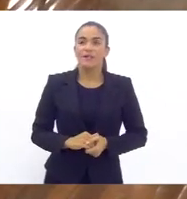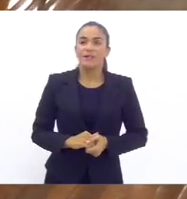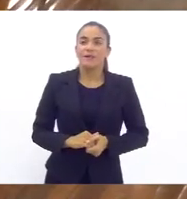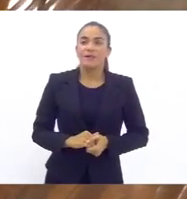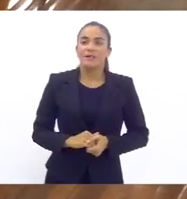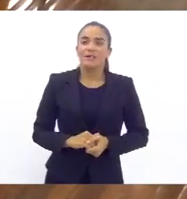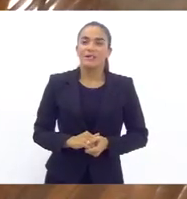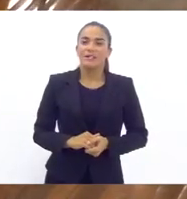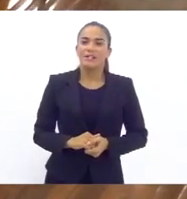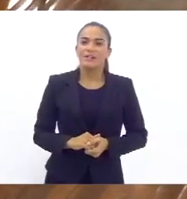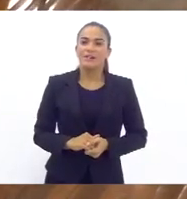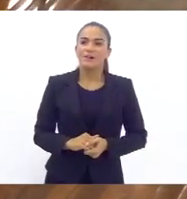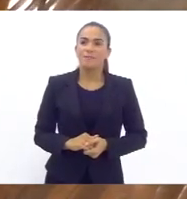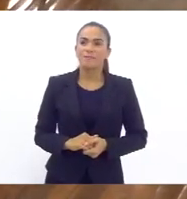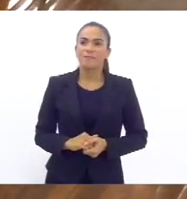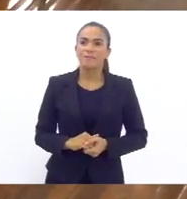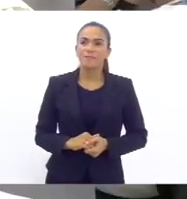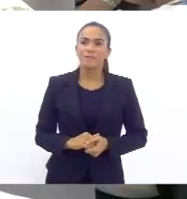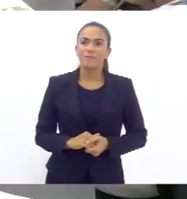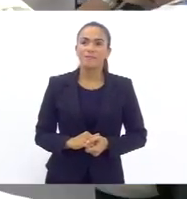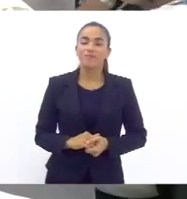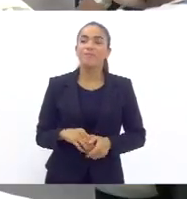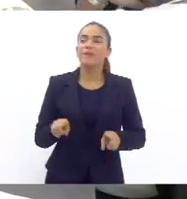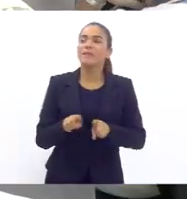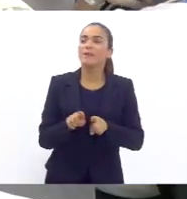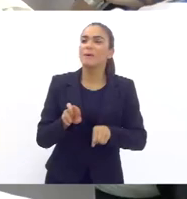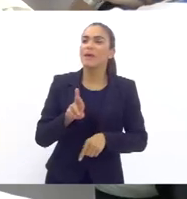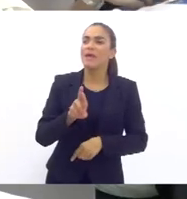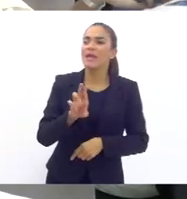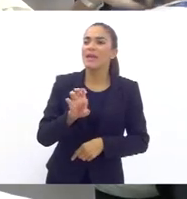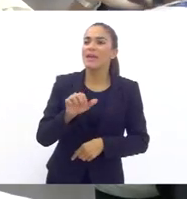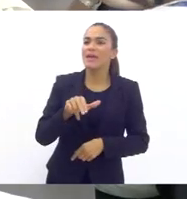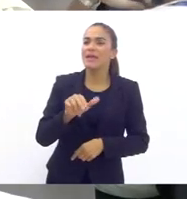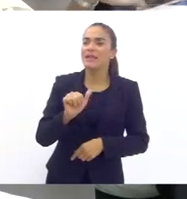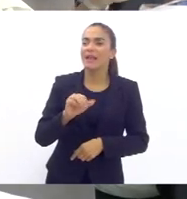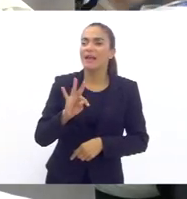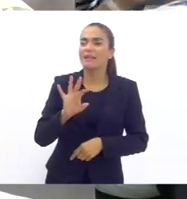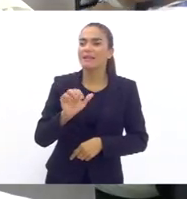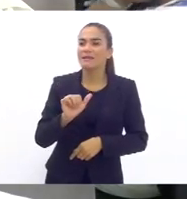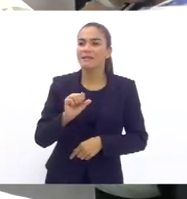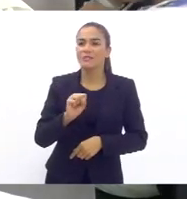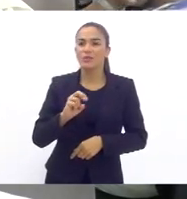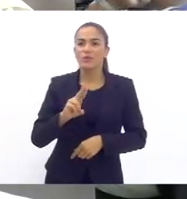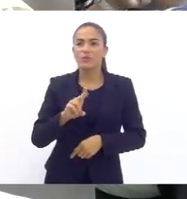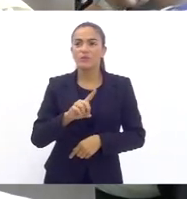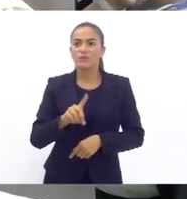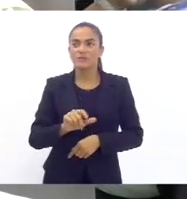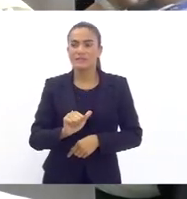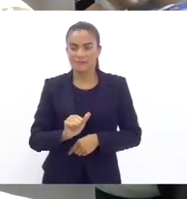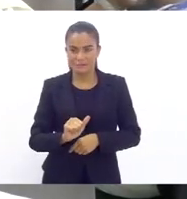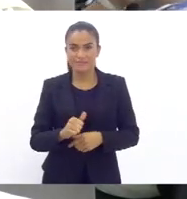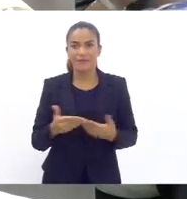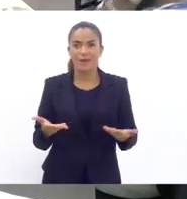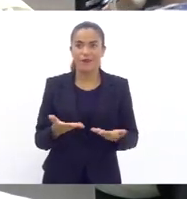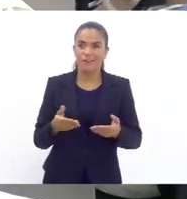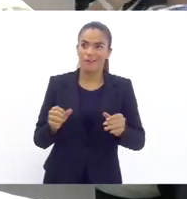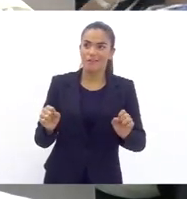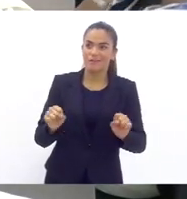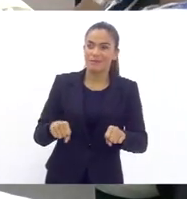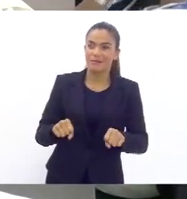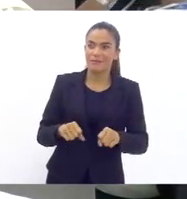é o Pedro tava aqui agora mesmo e da Renata Souza tá lá muito bem agora sim então